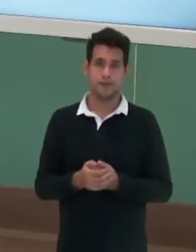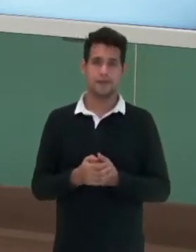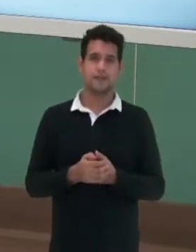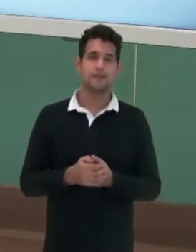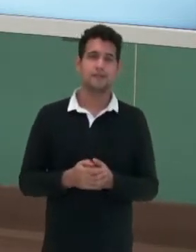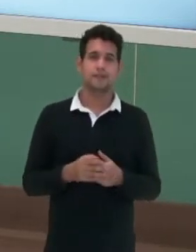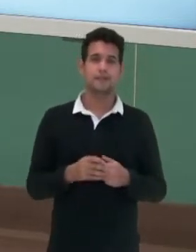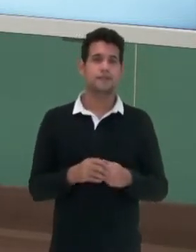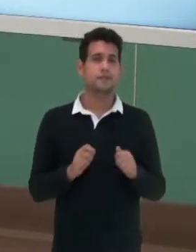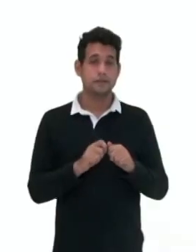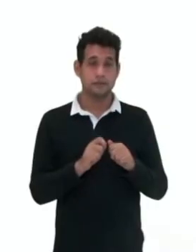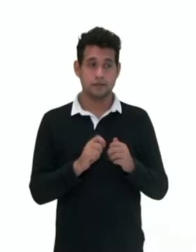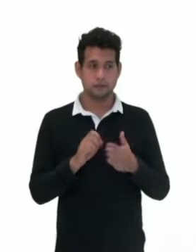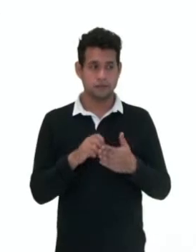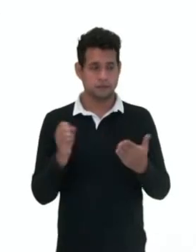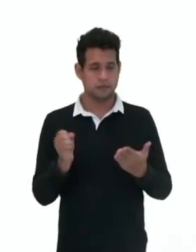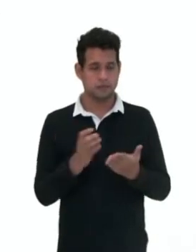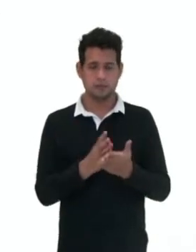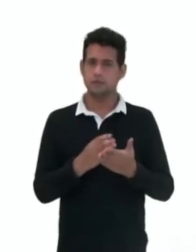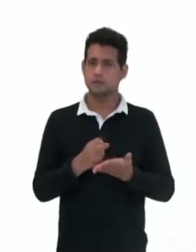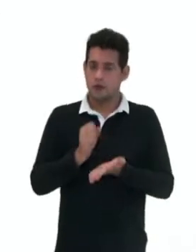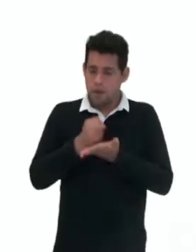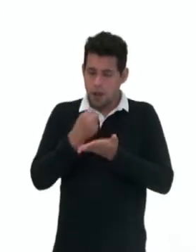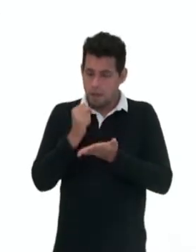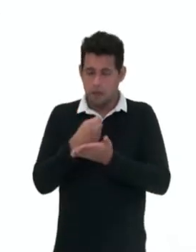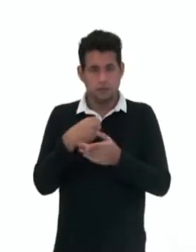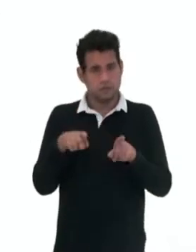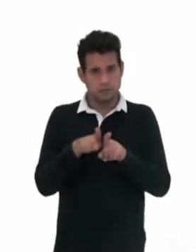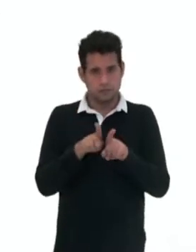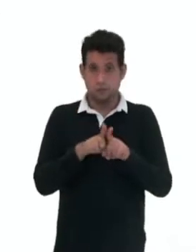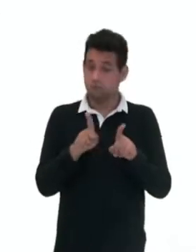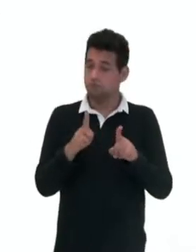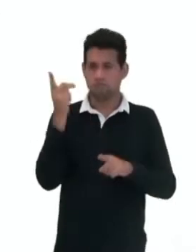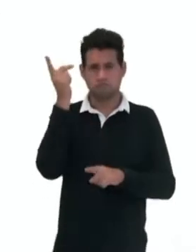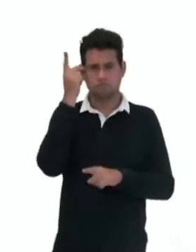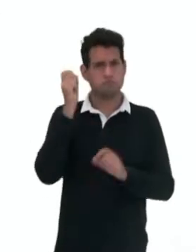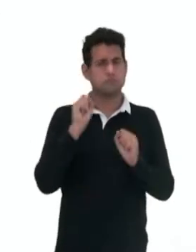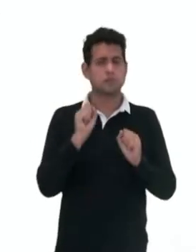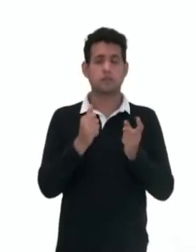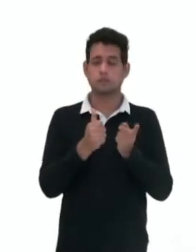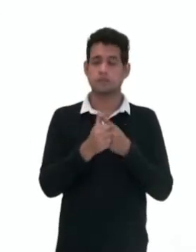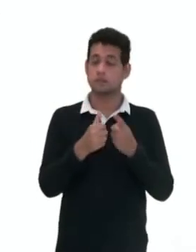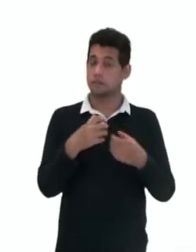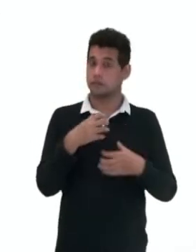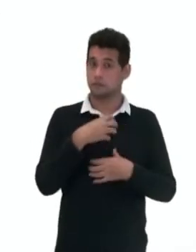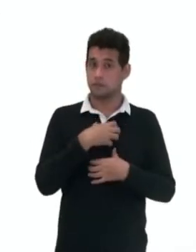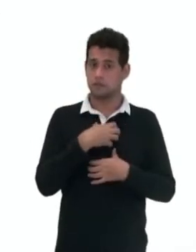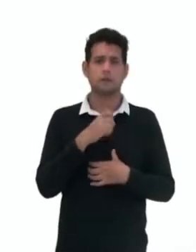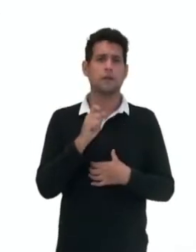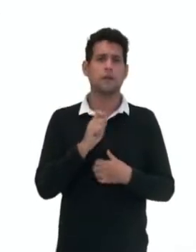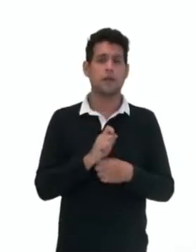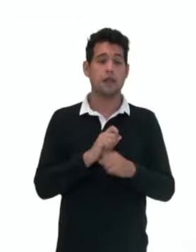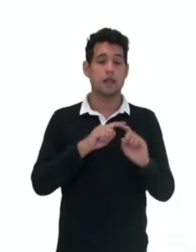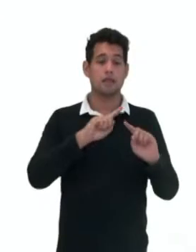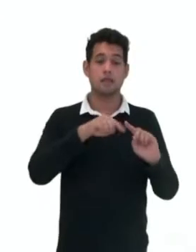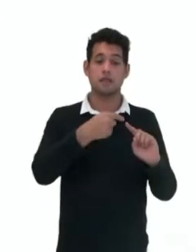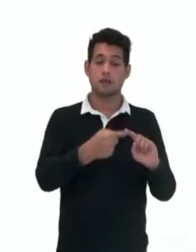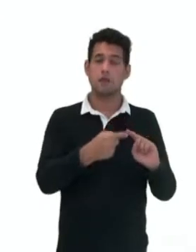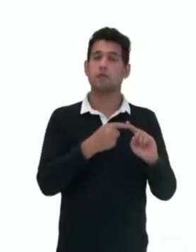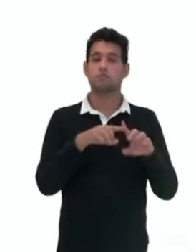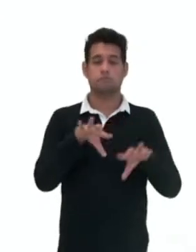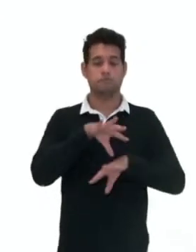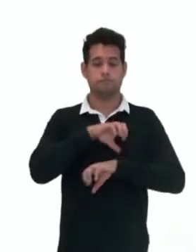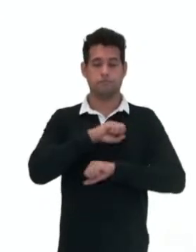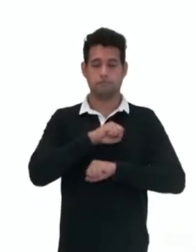eles fizeram? Um novo medicamento desenvolvido pela Estatal Paulista pode ser a primeira forma de tratamento após o contágio pelo